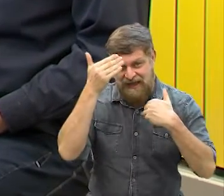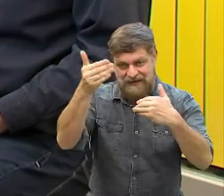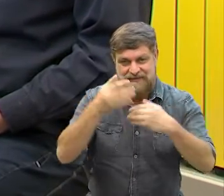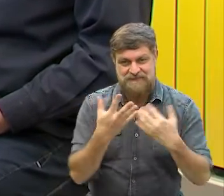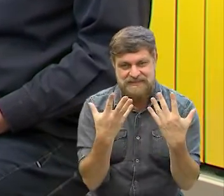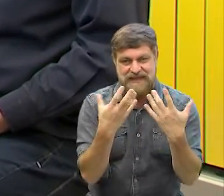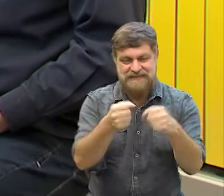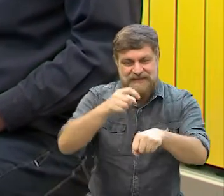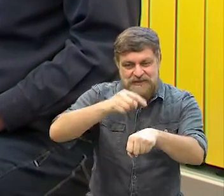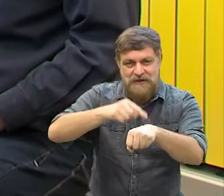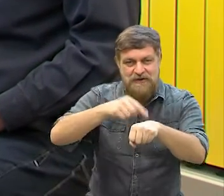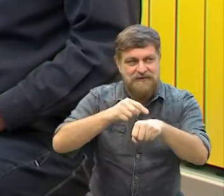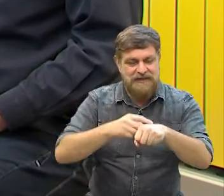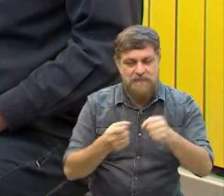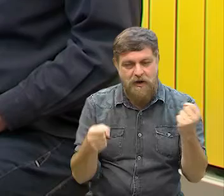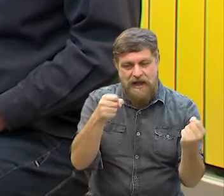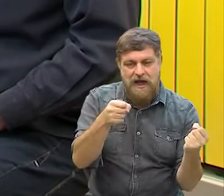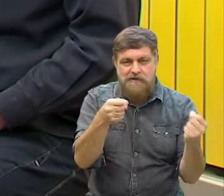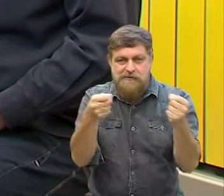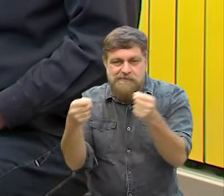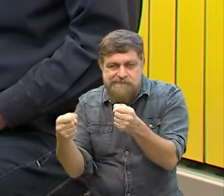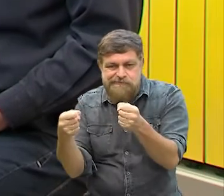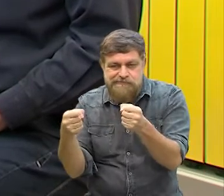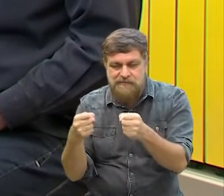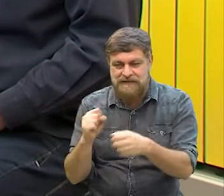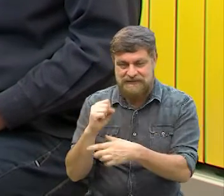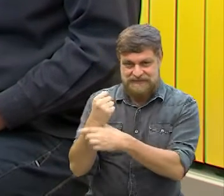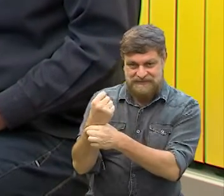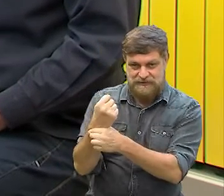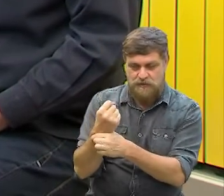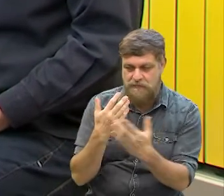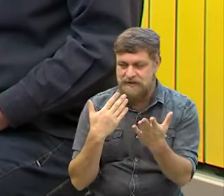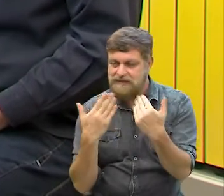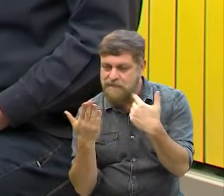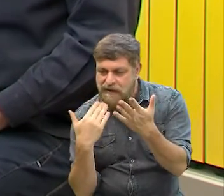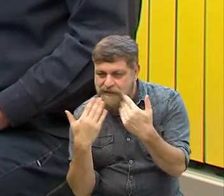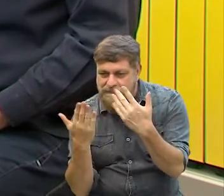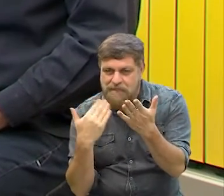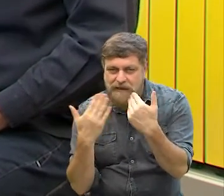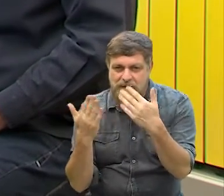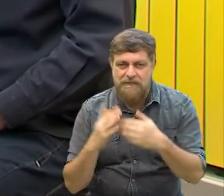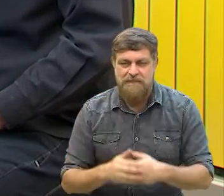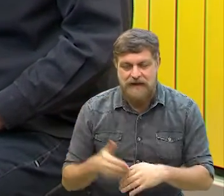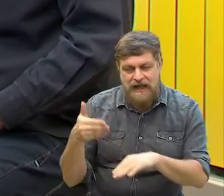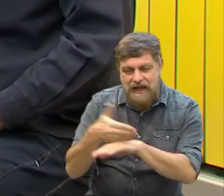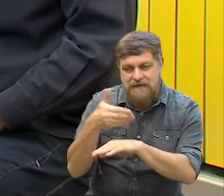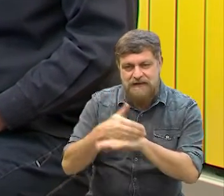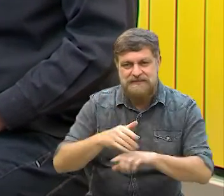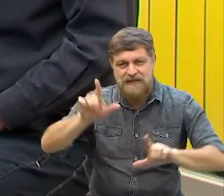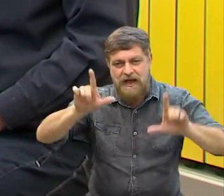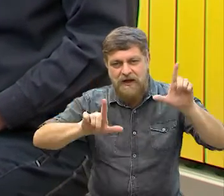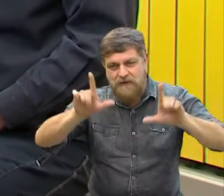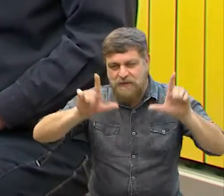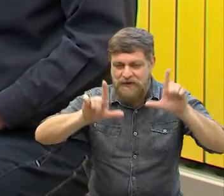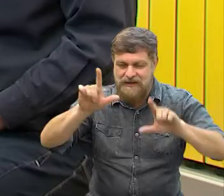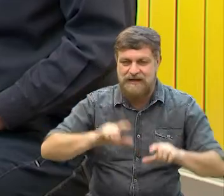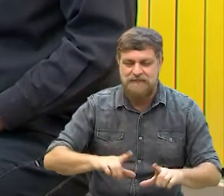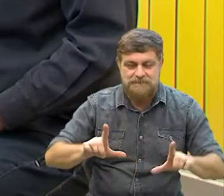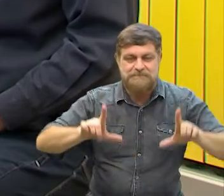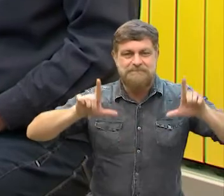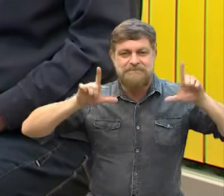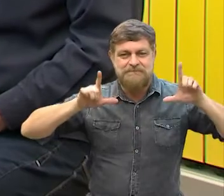disponibilidade do seu tempo, que encostou o carro, está num lugar seguro para poder conversar com a gente, participar aqui do nosso programa.